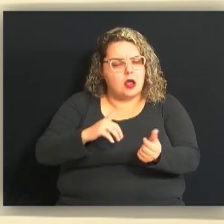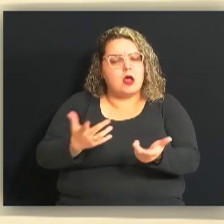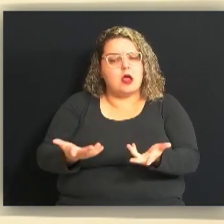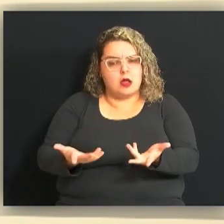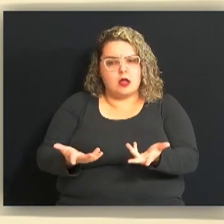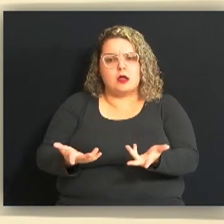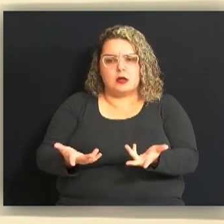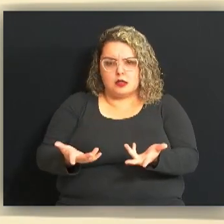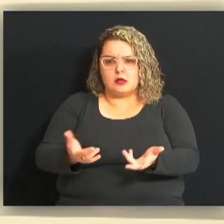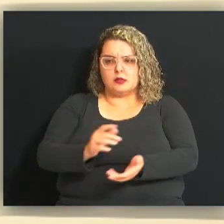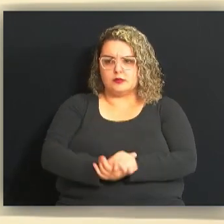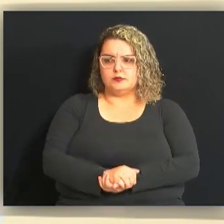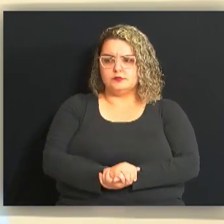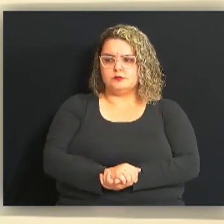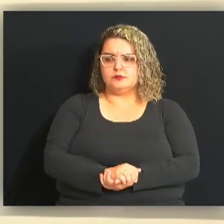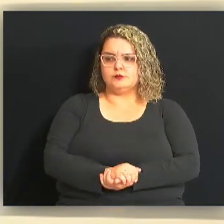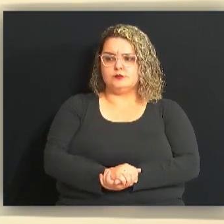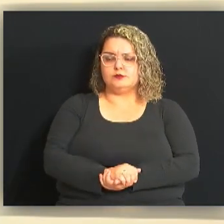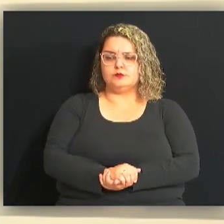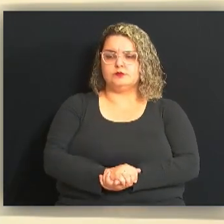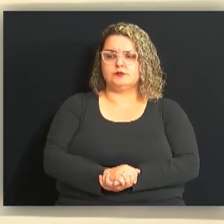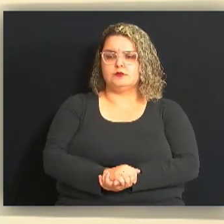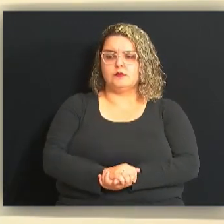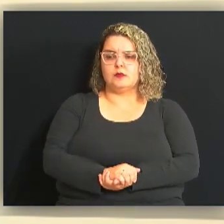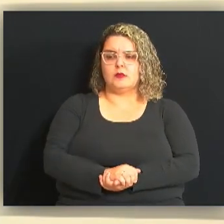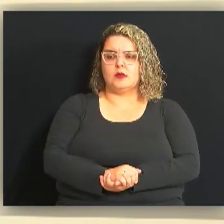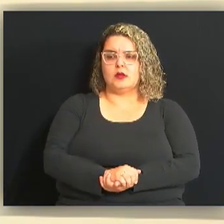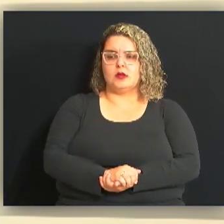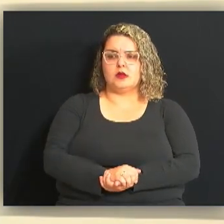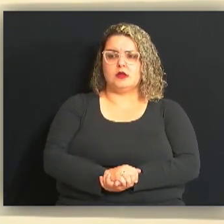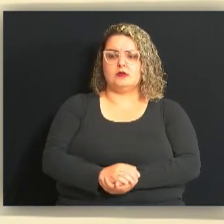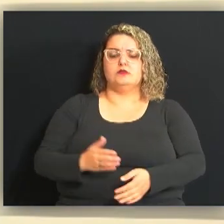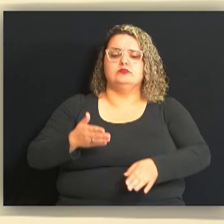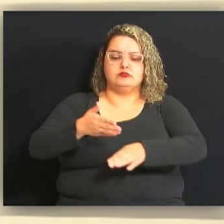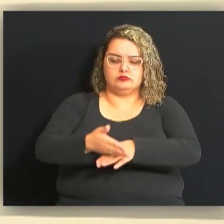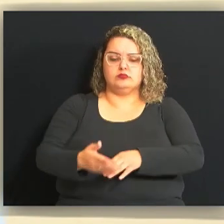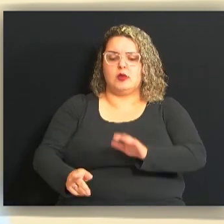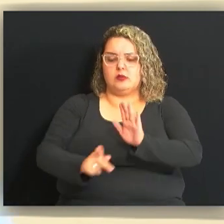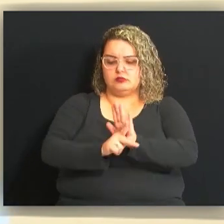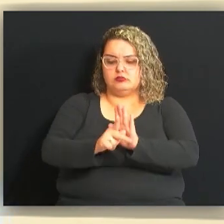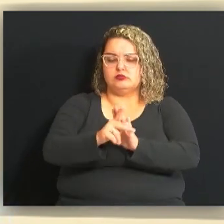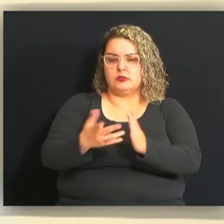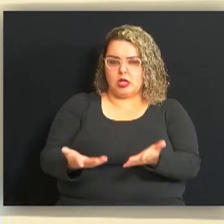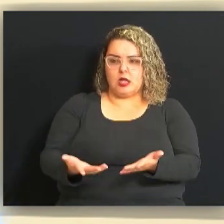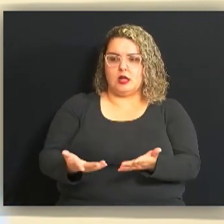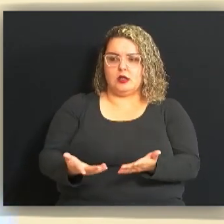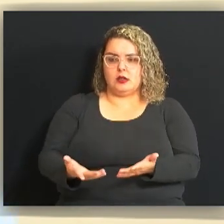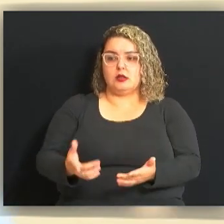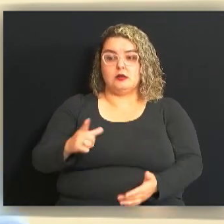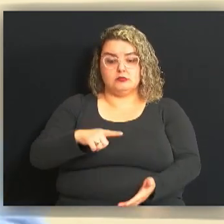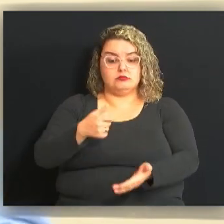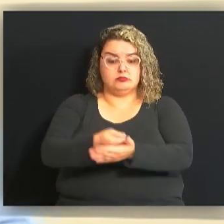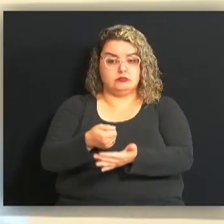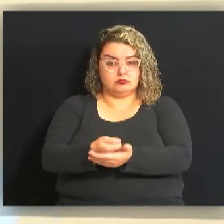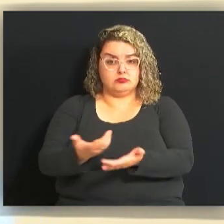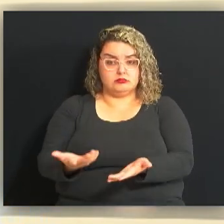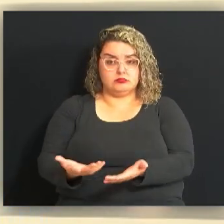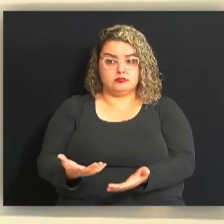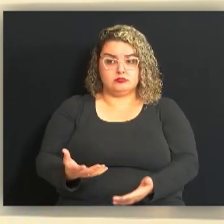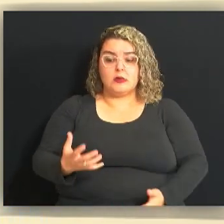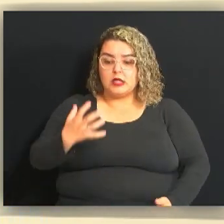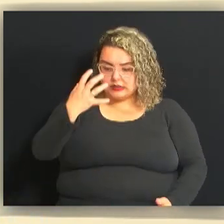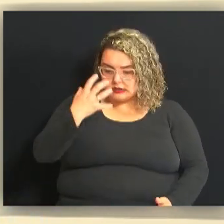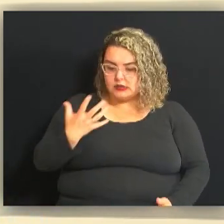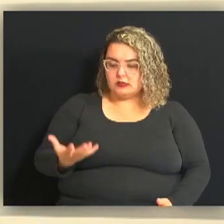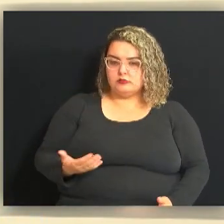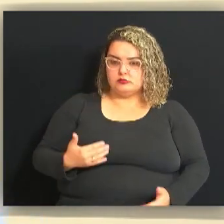são que faz parte do seu escopo, do projeto, e a gente tem por obrigação dar celeridade, que as coisas